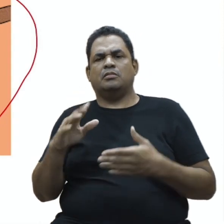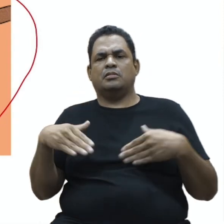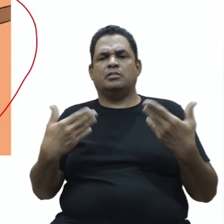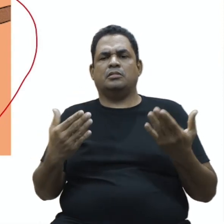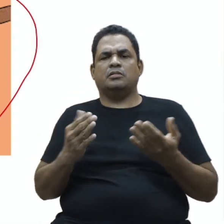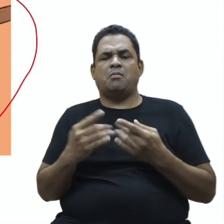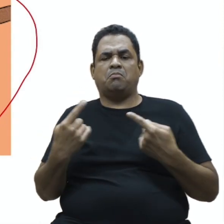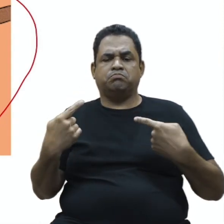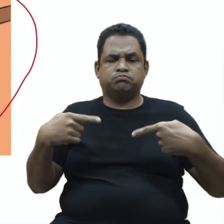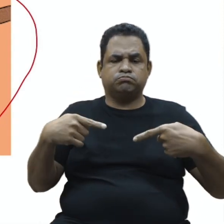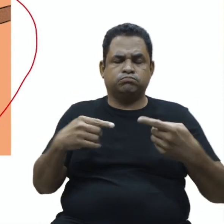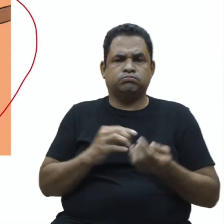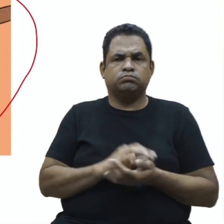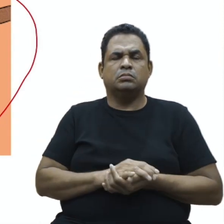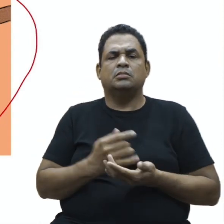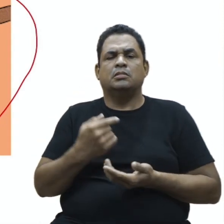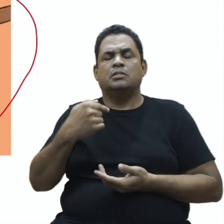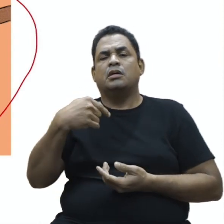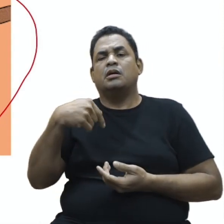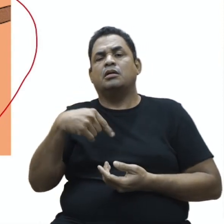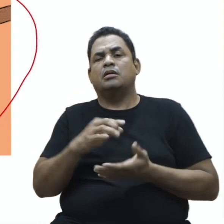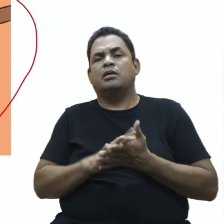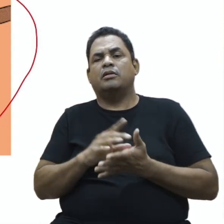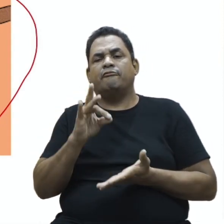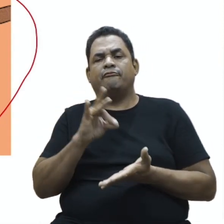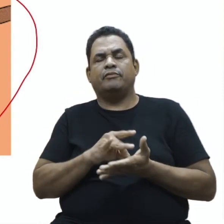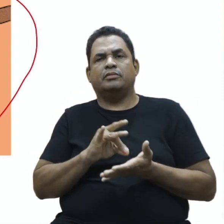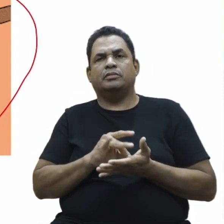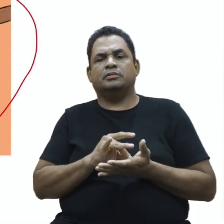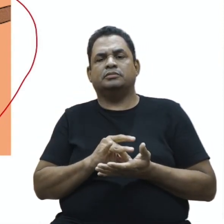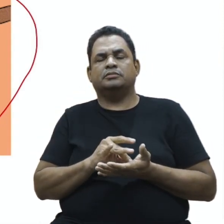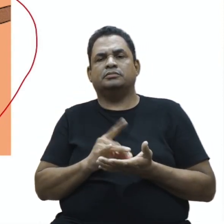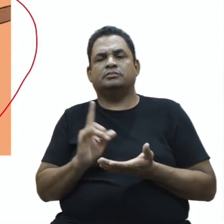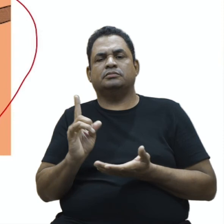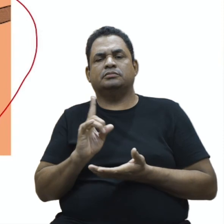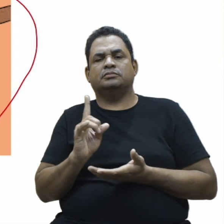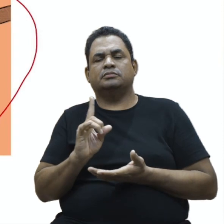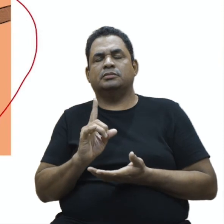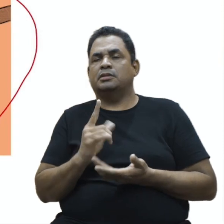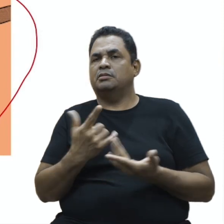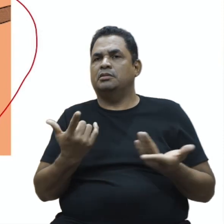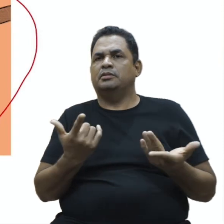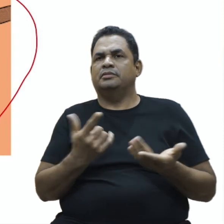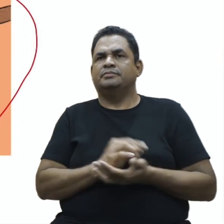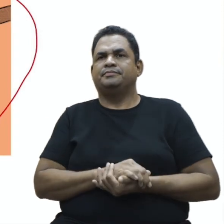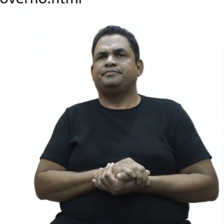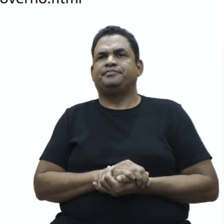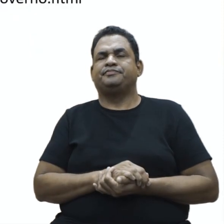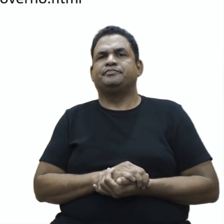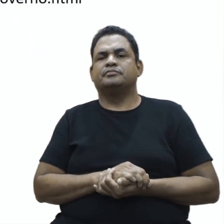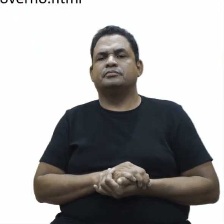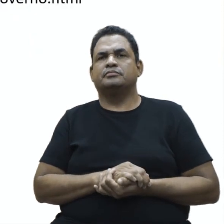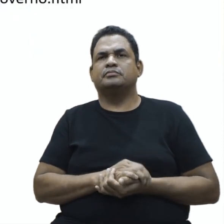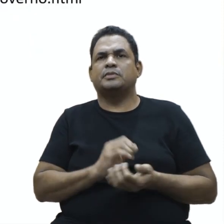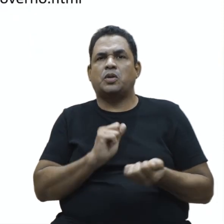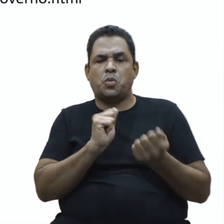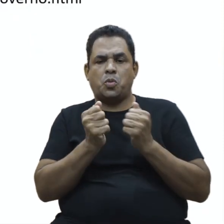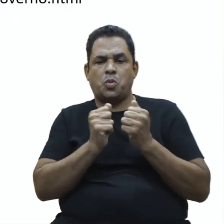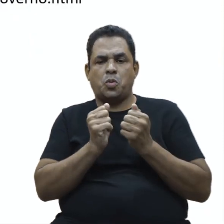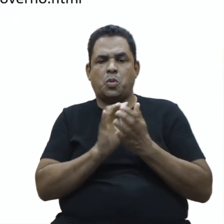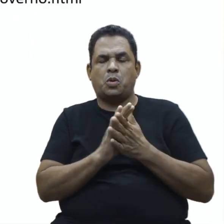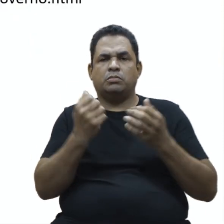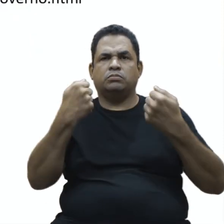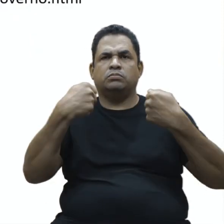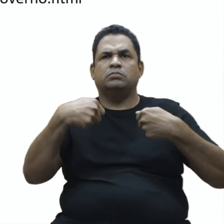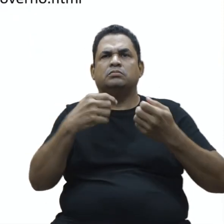oposição, como se aquilo fosse a verdade, quando na verdade não é bem isso, né? Manipulação do poder. Então,